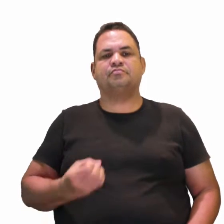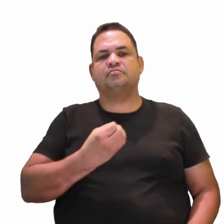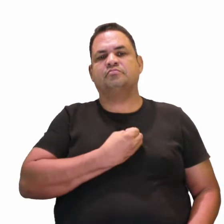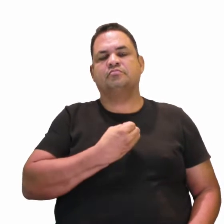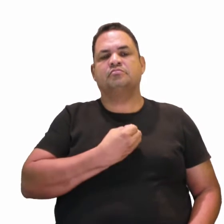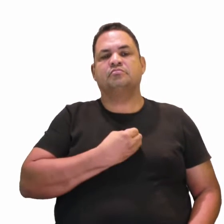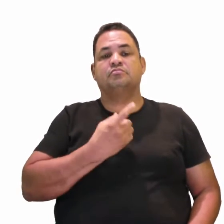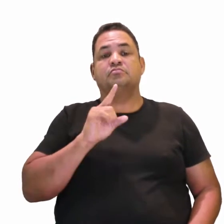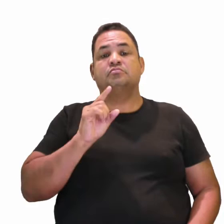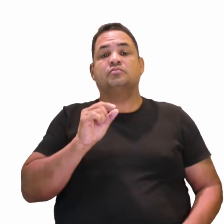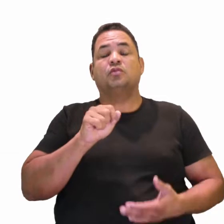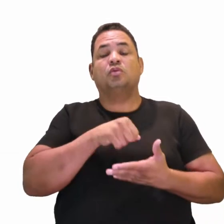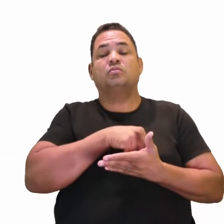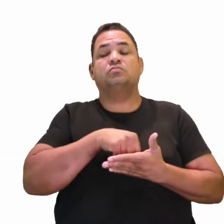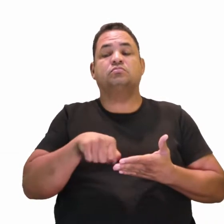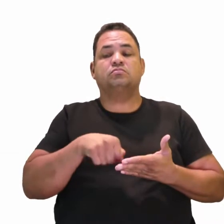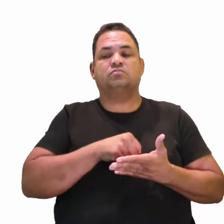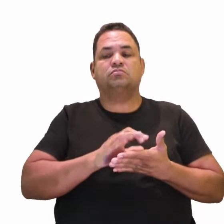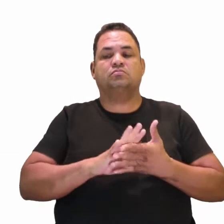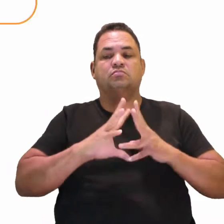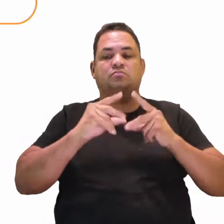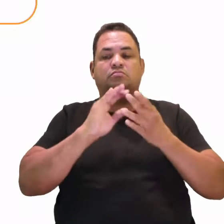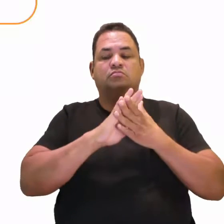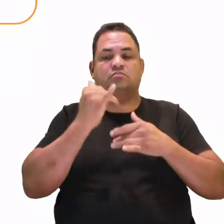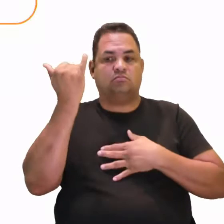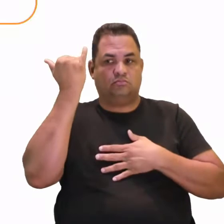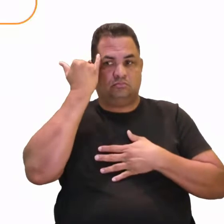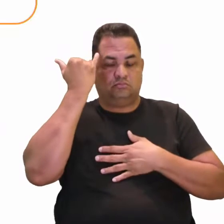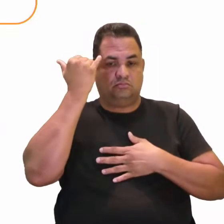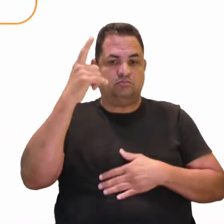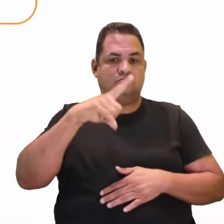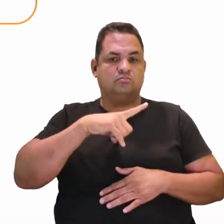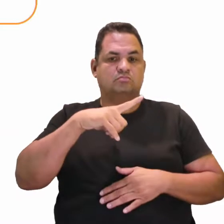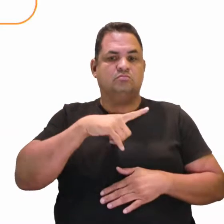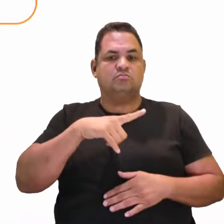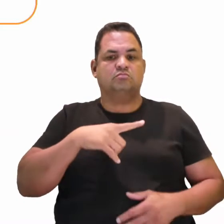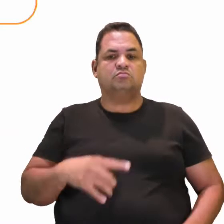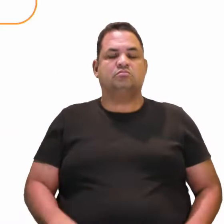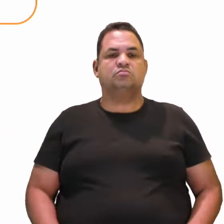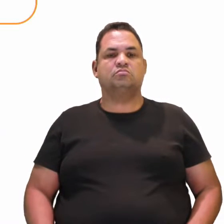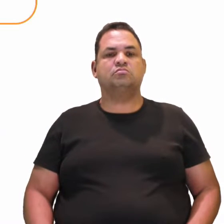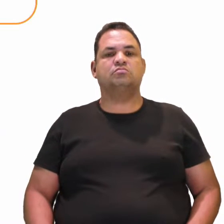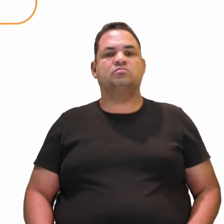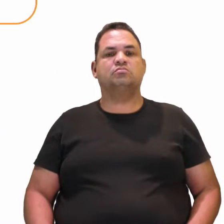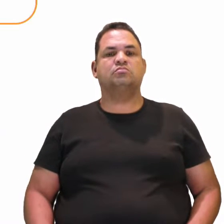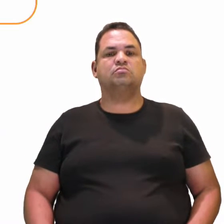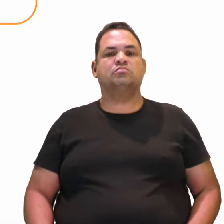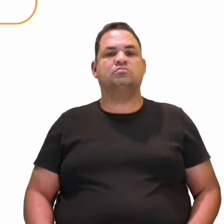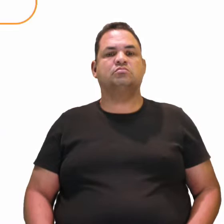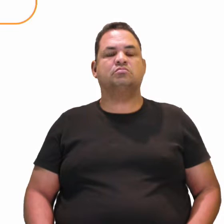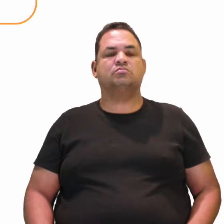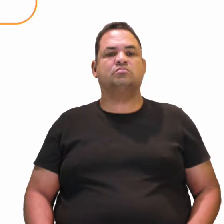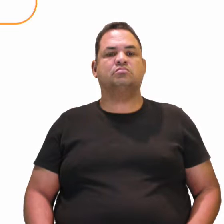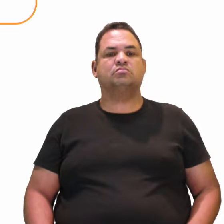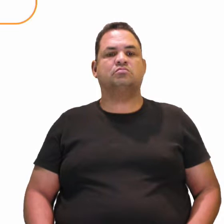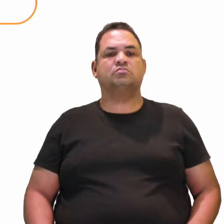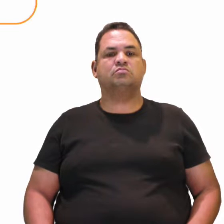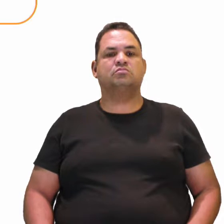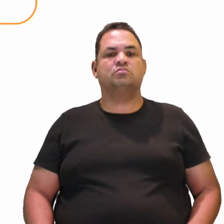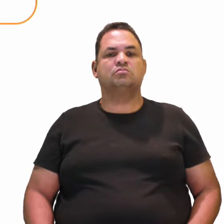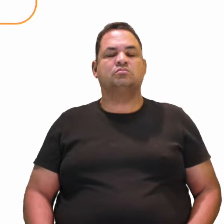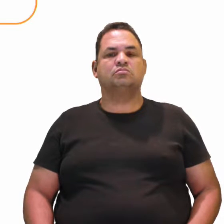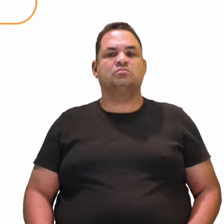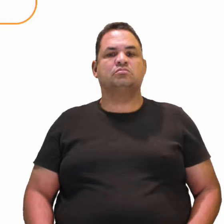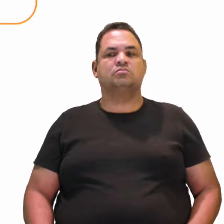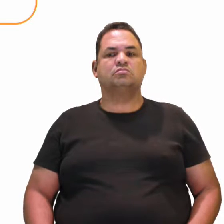1, como é que vocês colocaram? De todas as nossas informações lá, nós temos o quê? Take time to enjoy yourself, né? Tirar um tempo